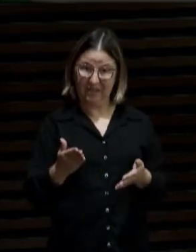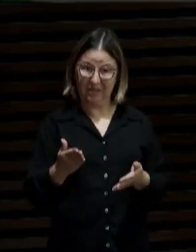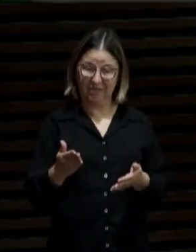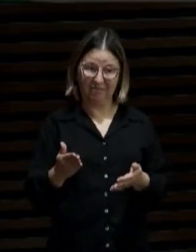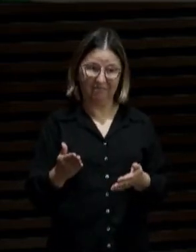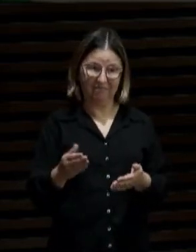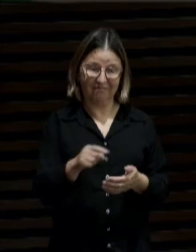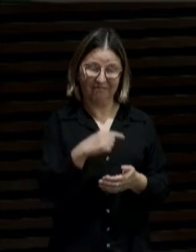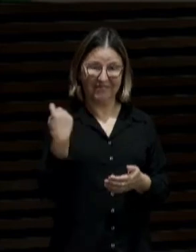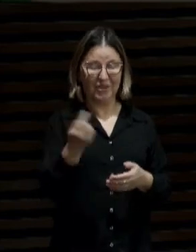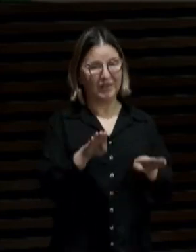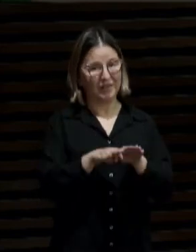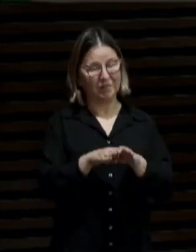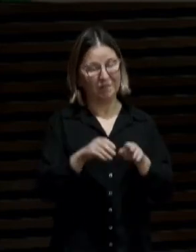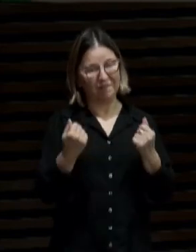crer.